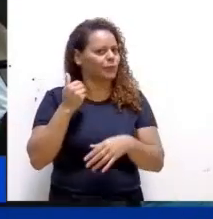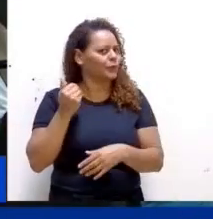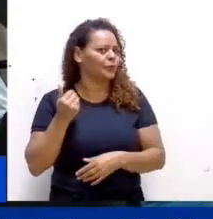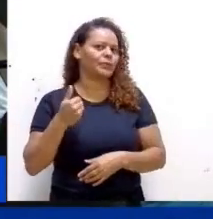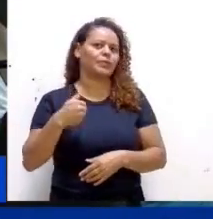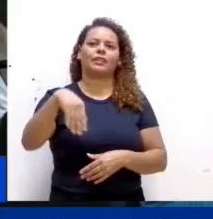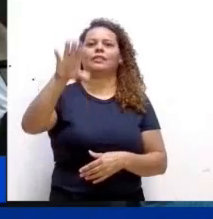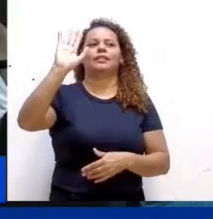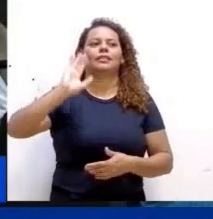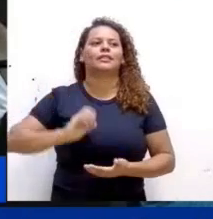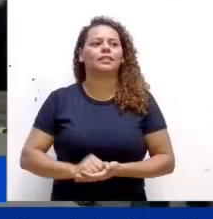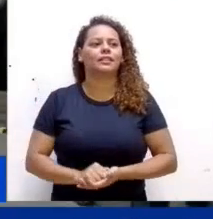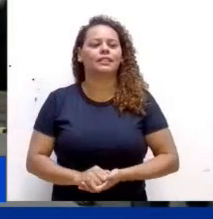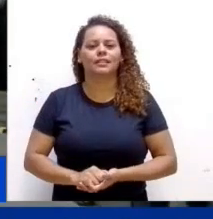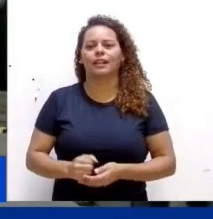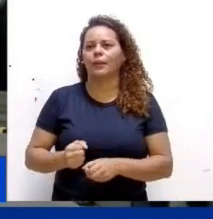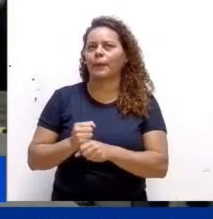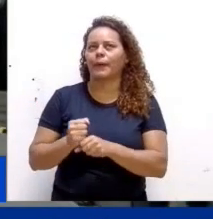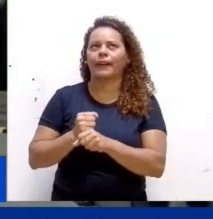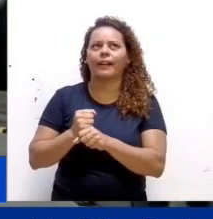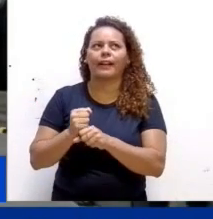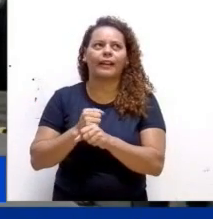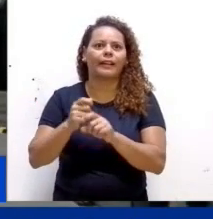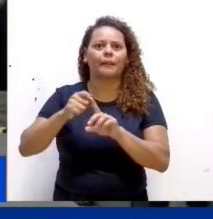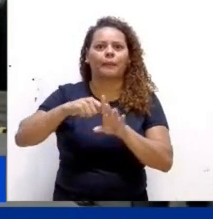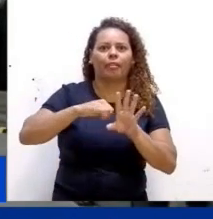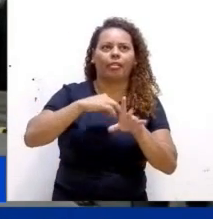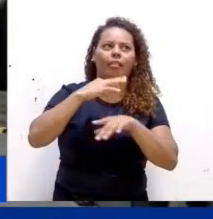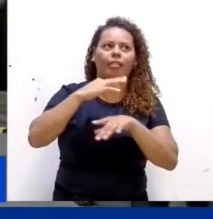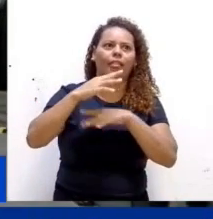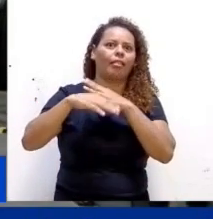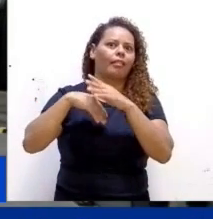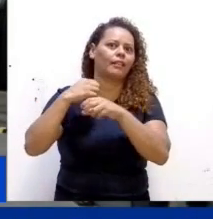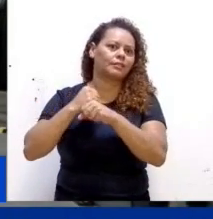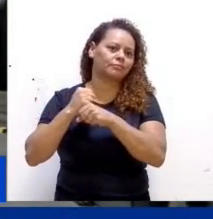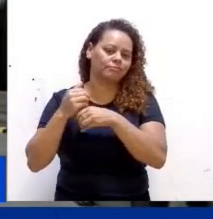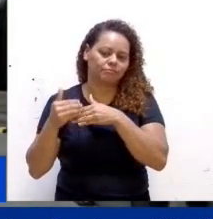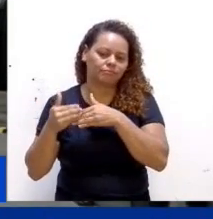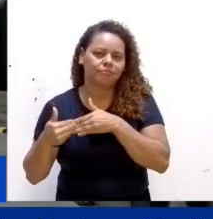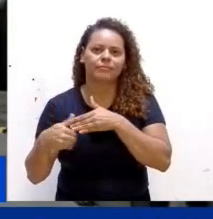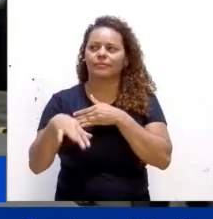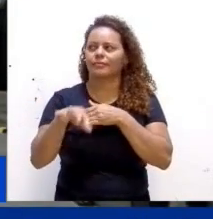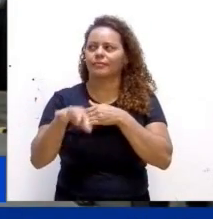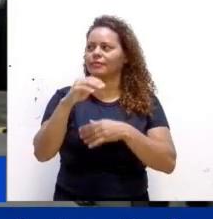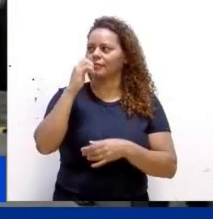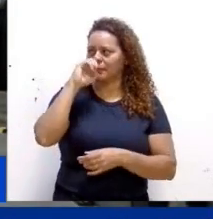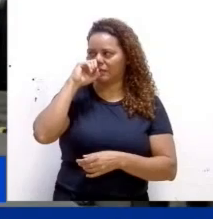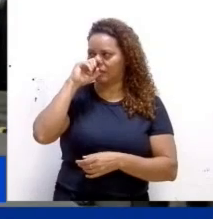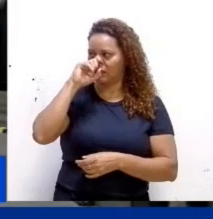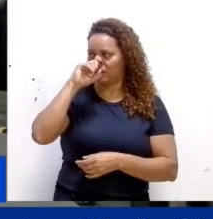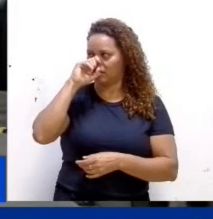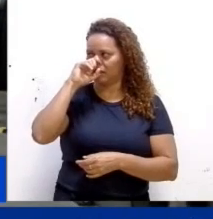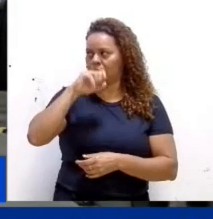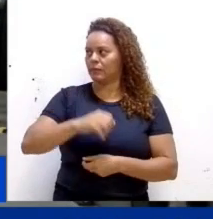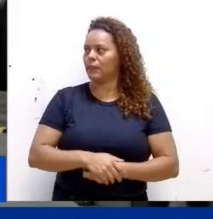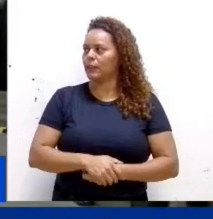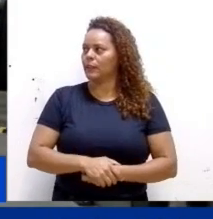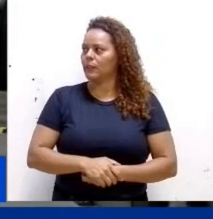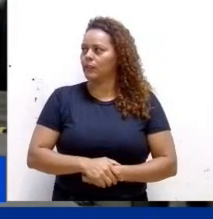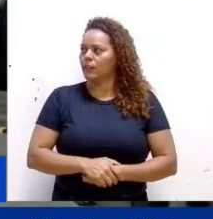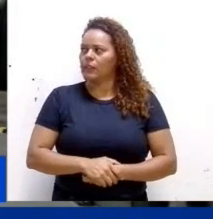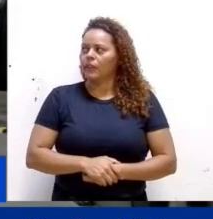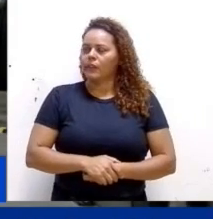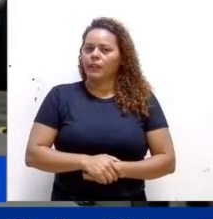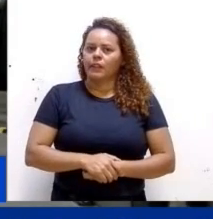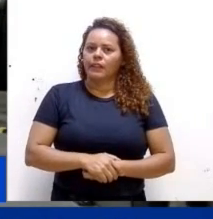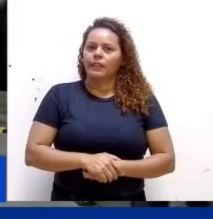já foi, o negócio foi passando, os anos foram, os meses foram avançando. Permanece imaginando todo o auditório,